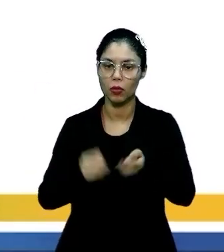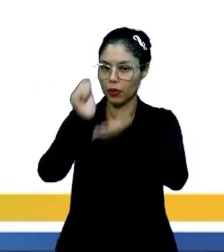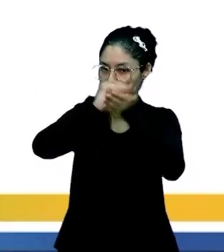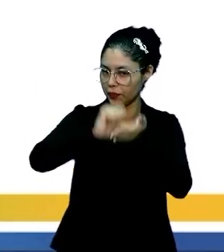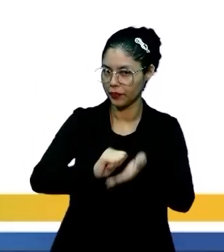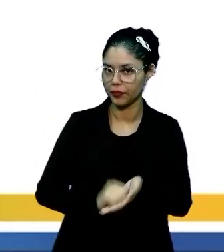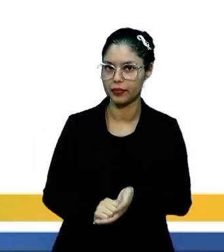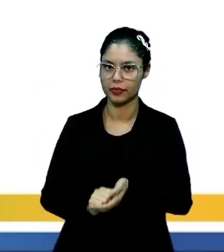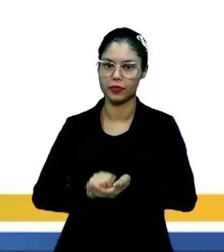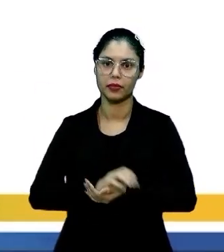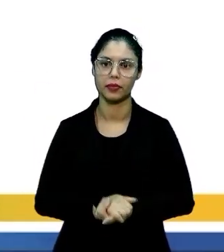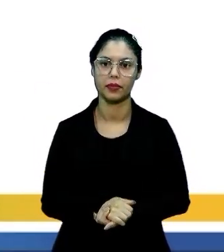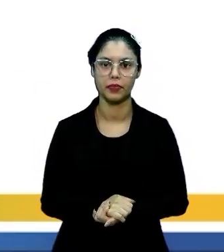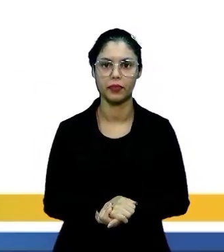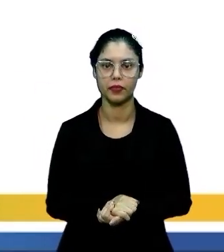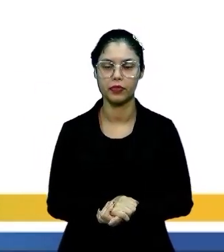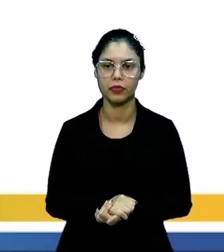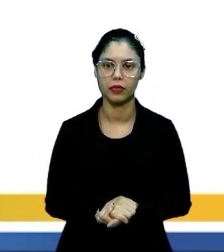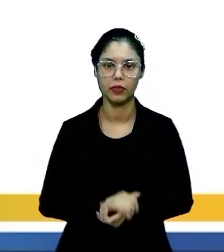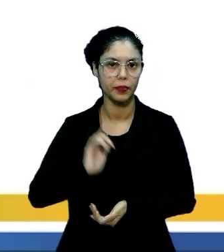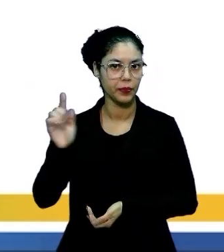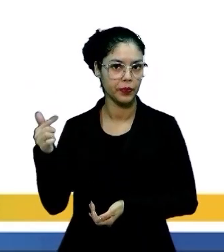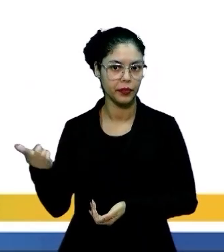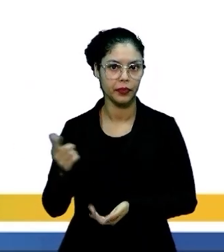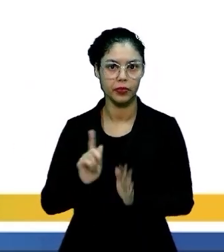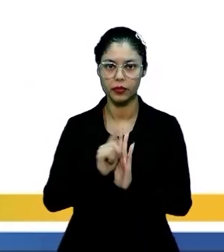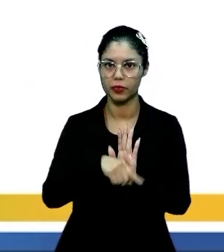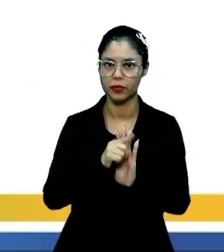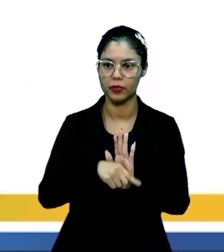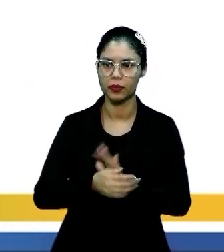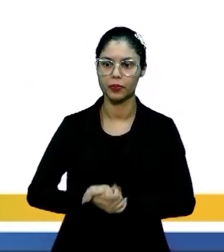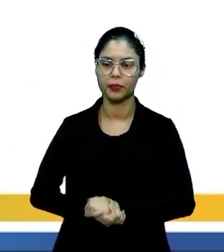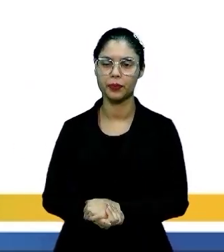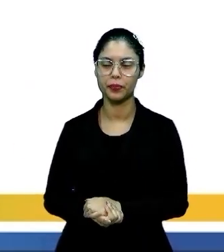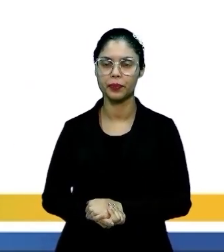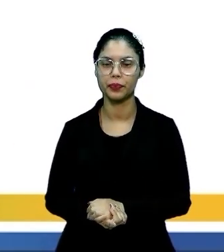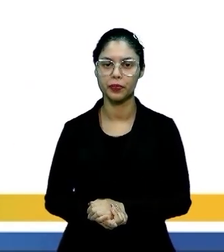descrevi para vocês, ok? Vamos ao próximo gênero.